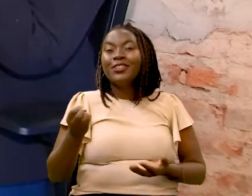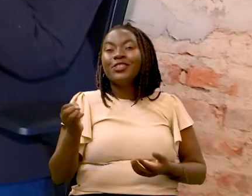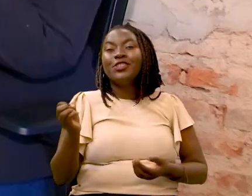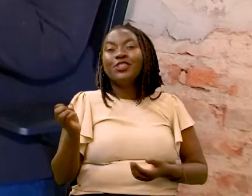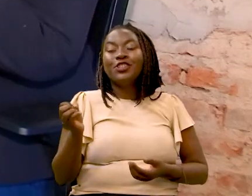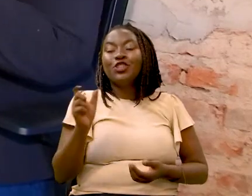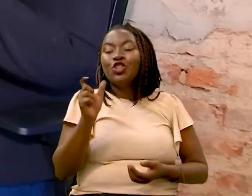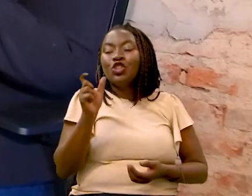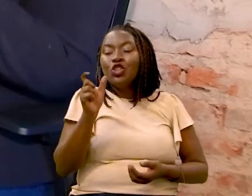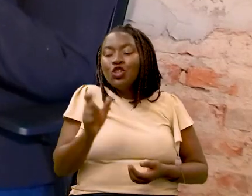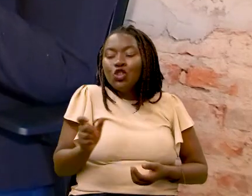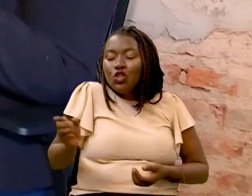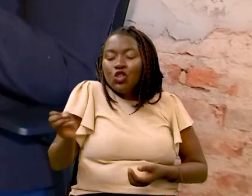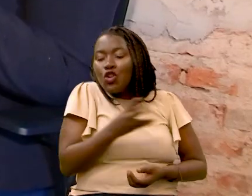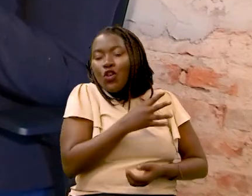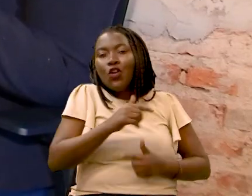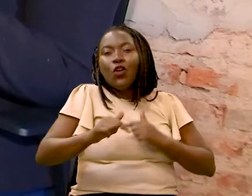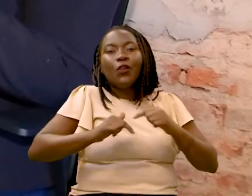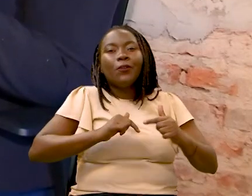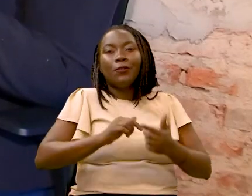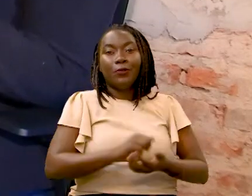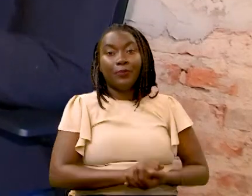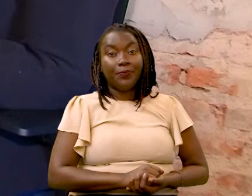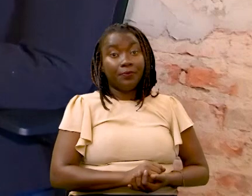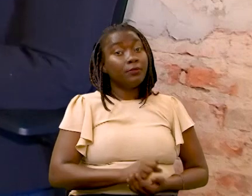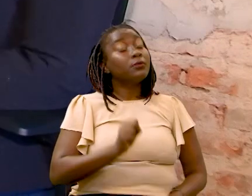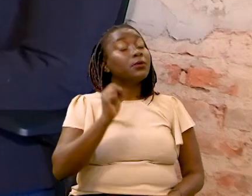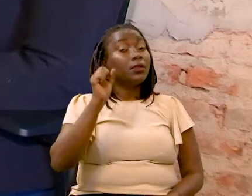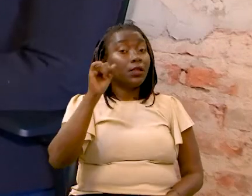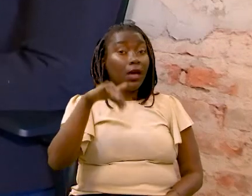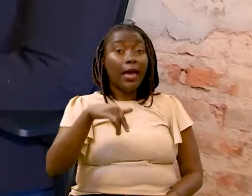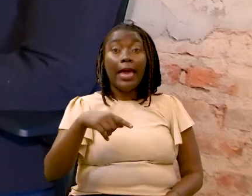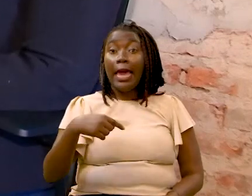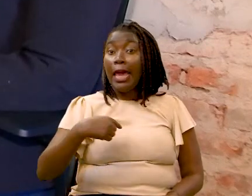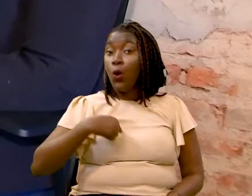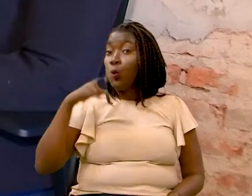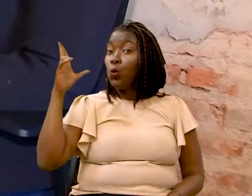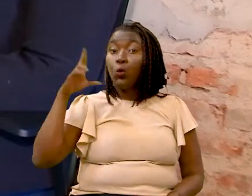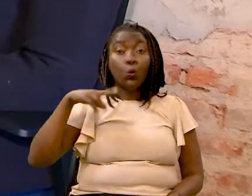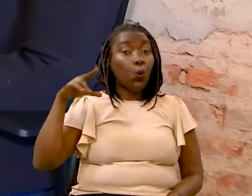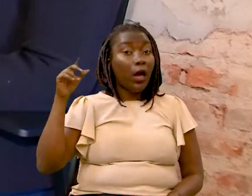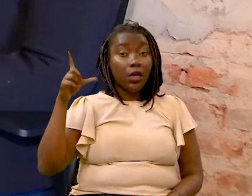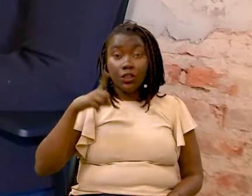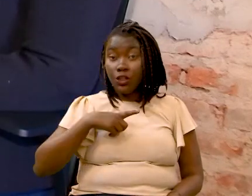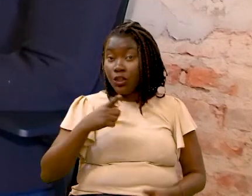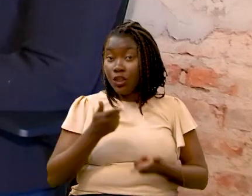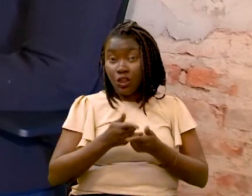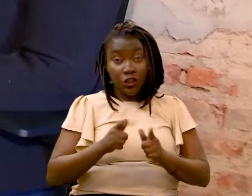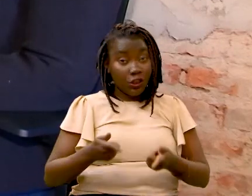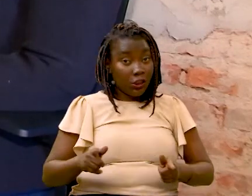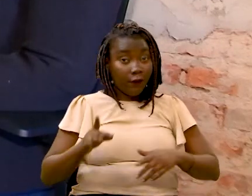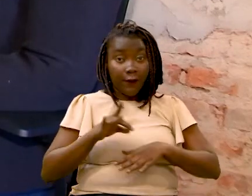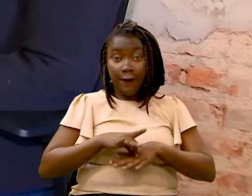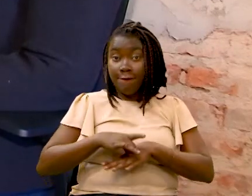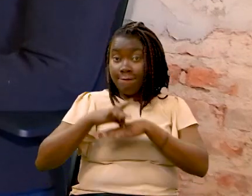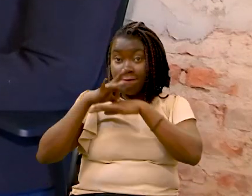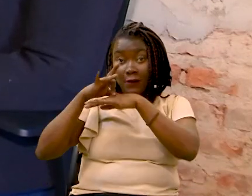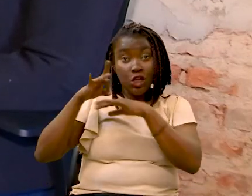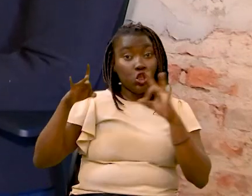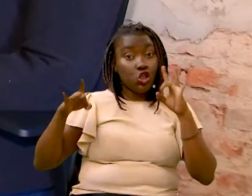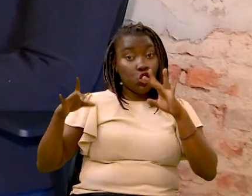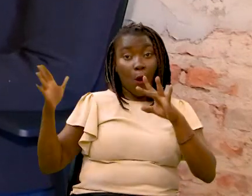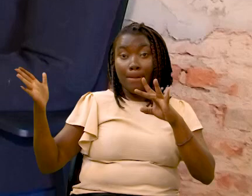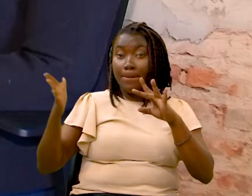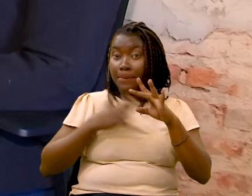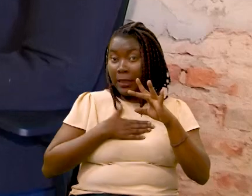isso, esse novo modelo também de trabalhar? Sim. Eu nunca tive uma galeria física